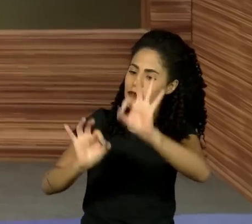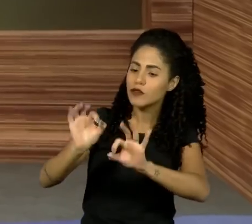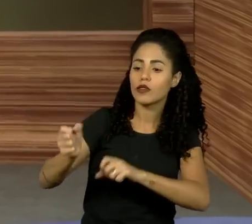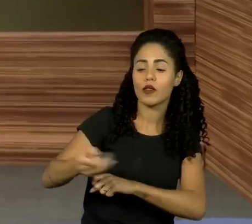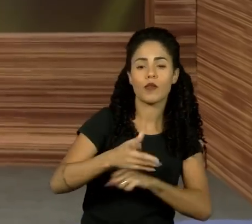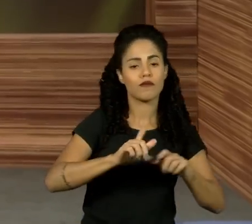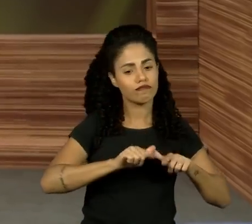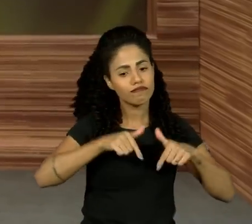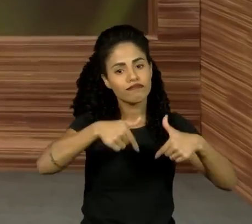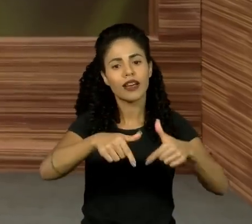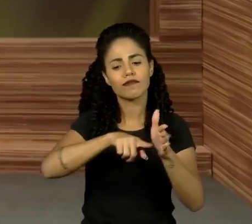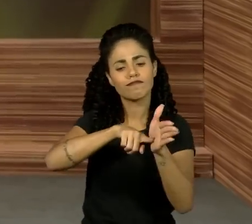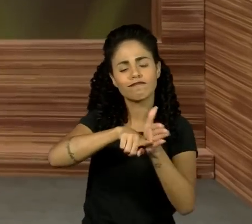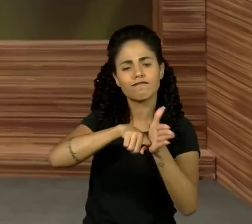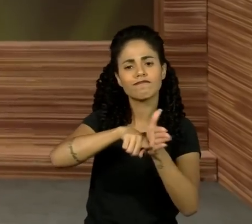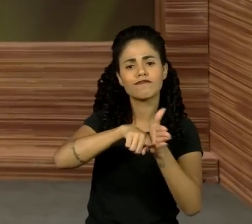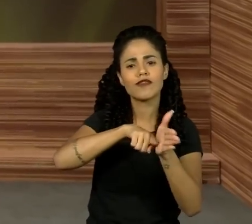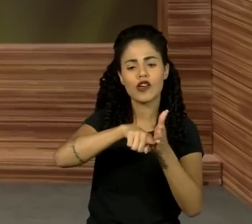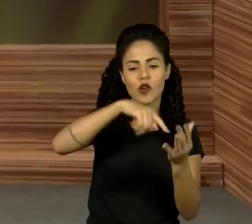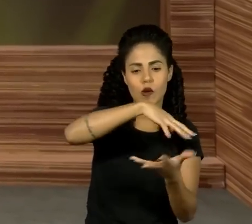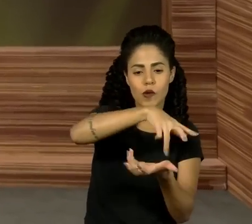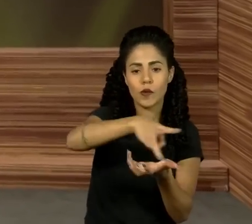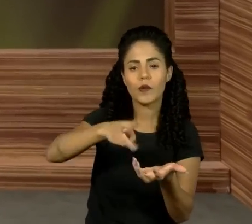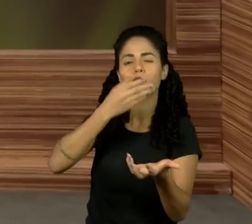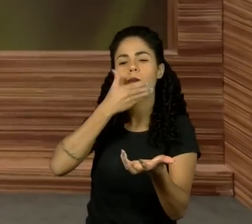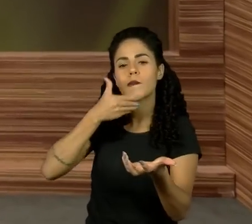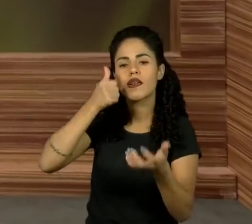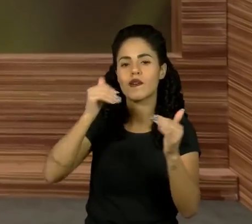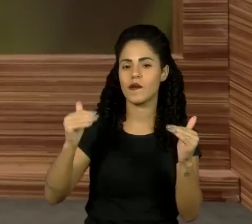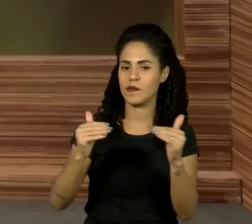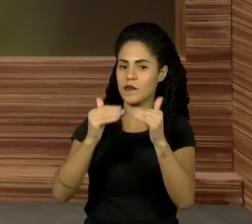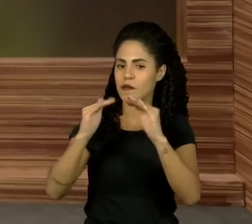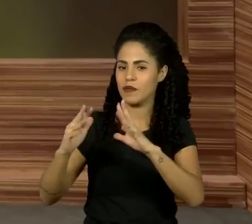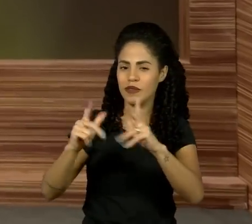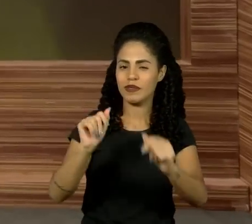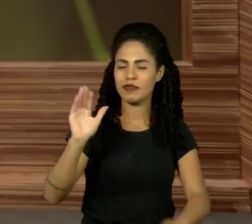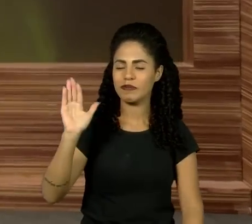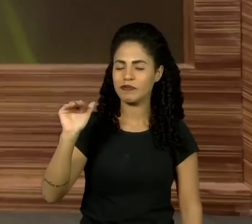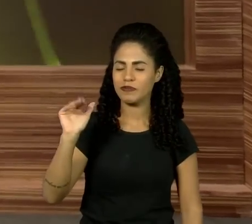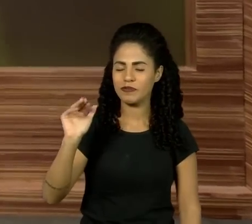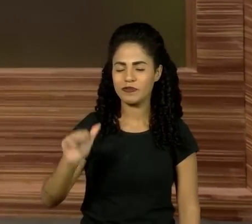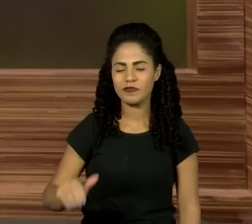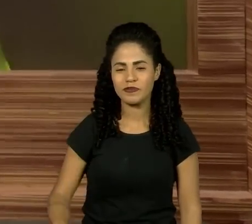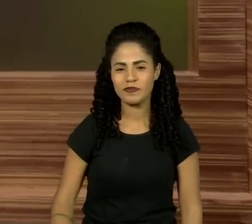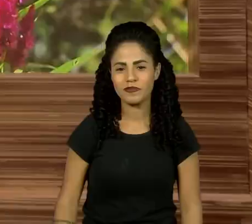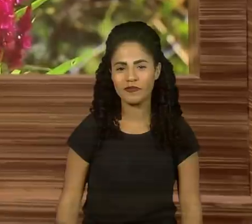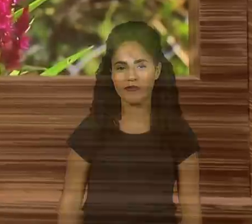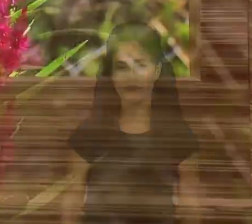projetos, ações e pesquisas por um mundo melhor para todos. Até lá!